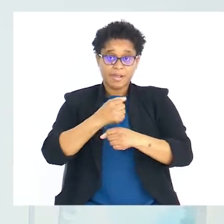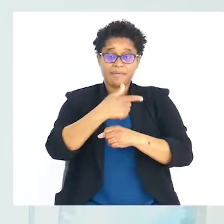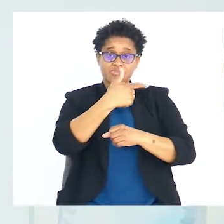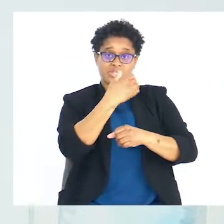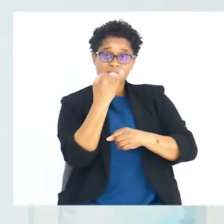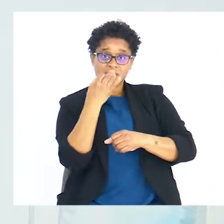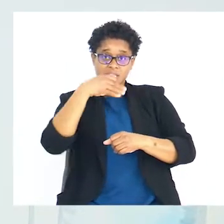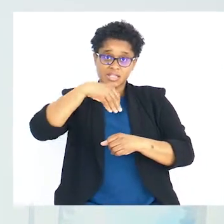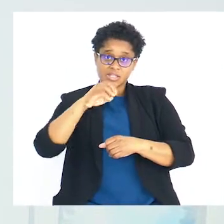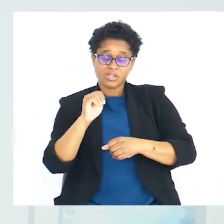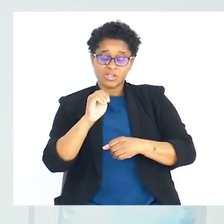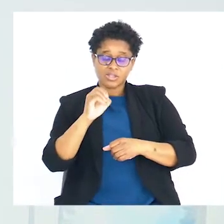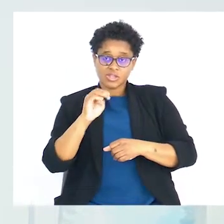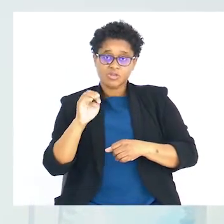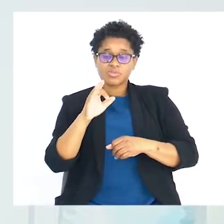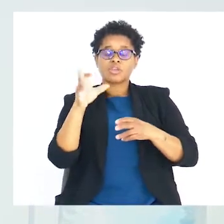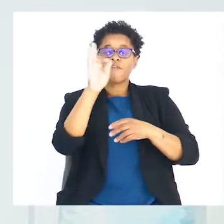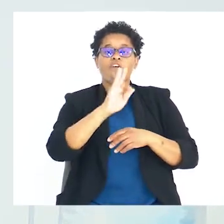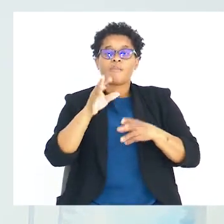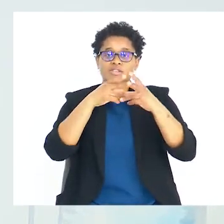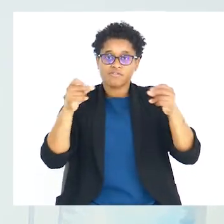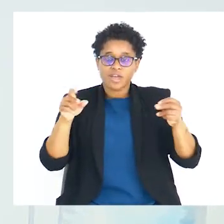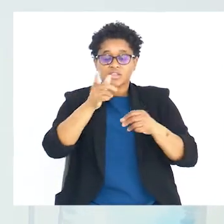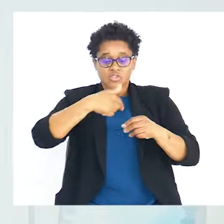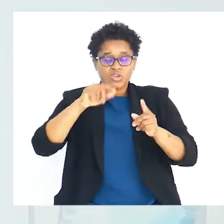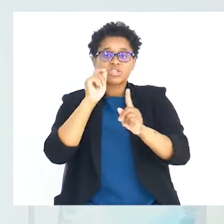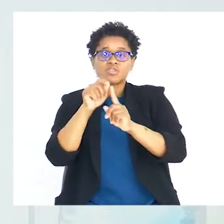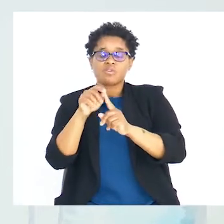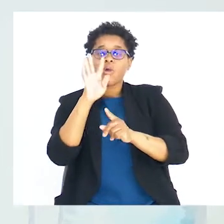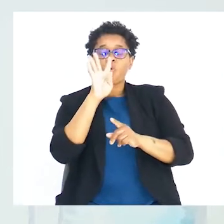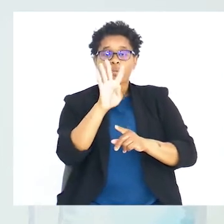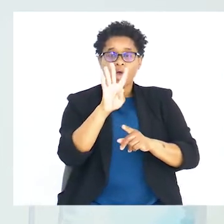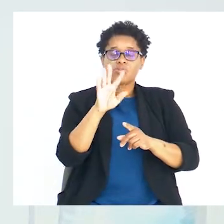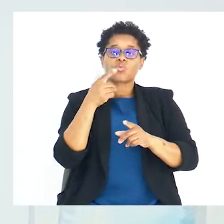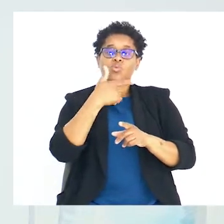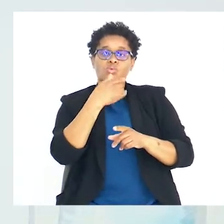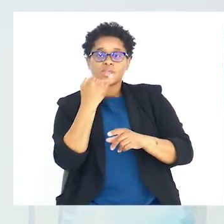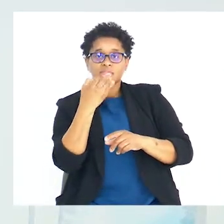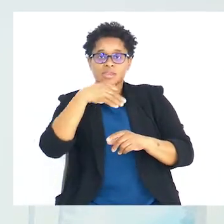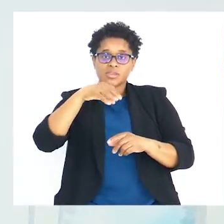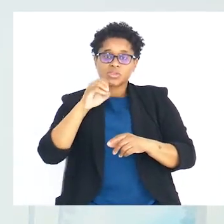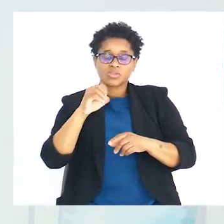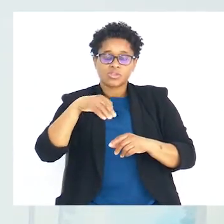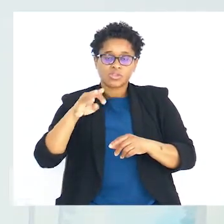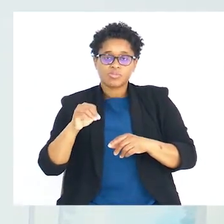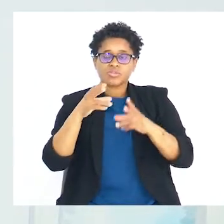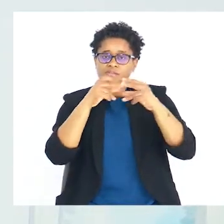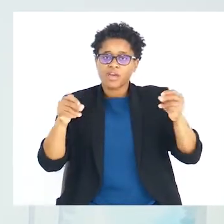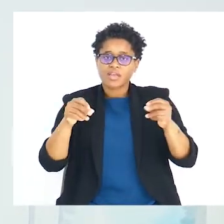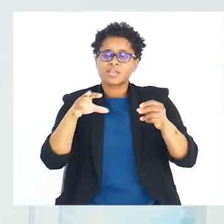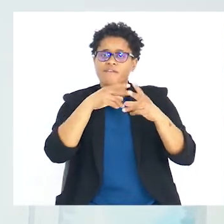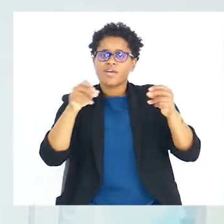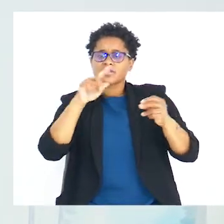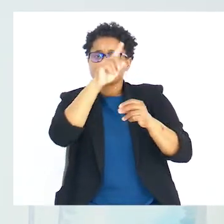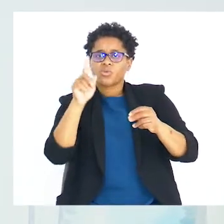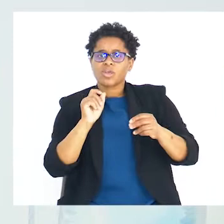de frase. Nós identificamos 4 tipos de frase: frase interrogativa,